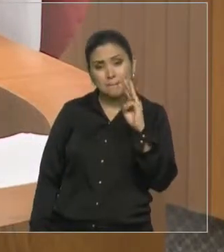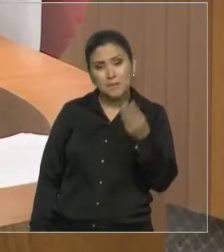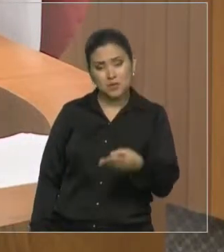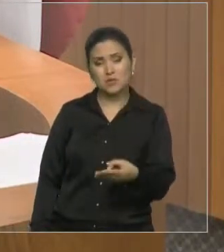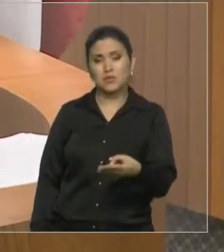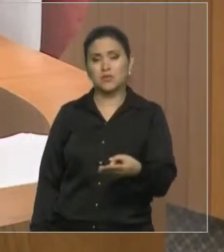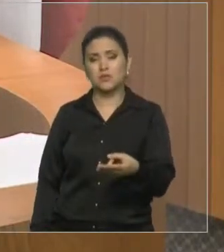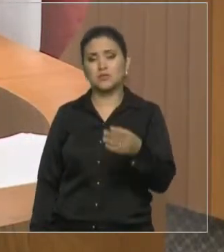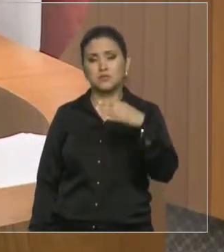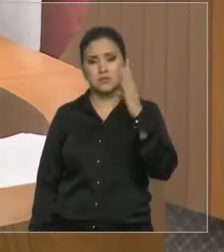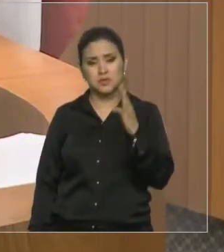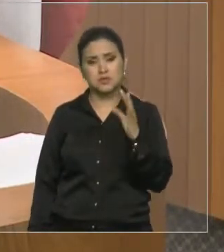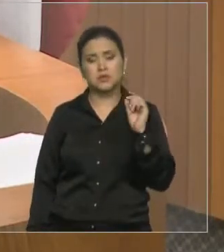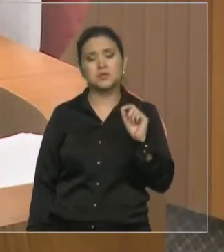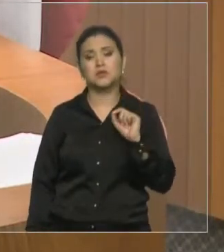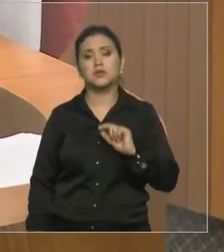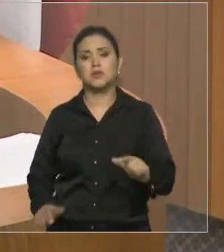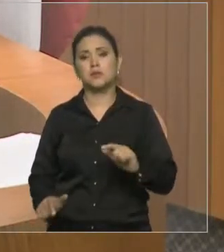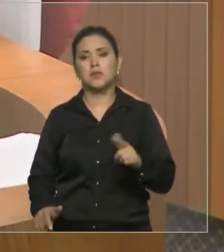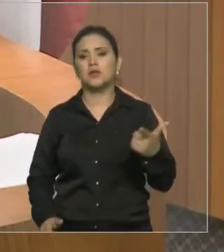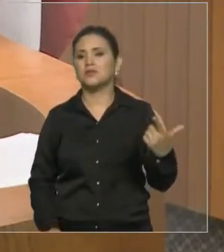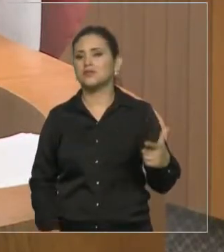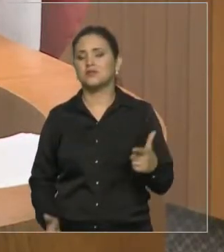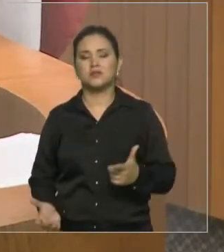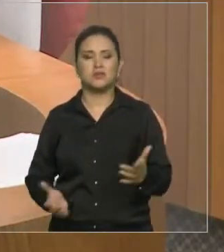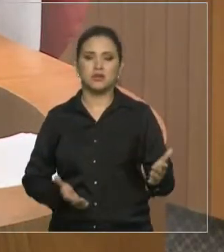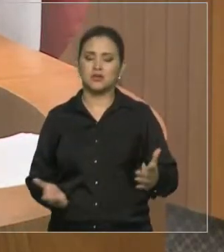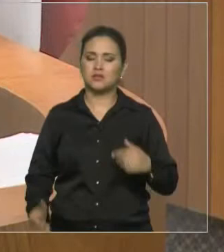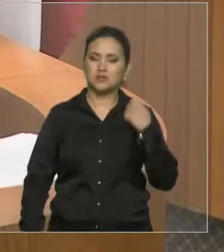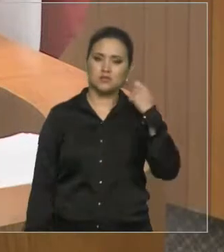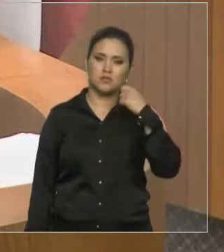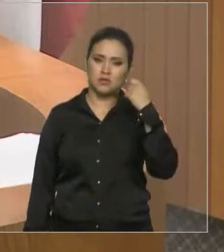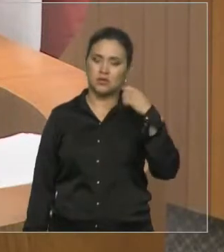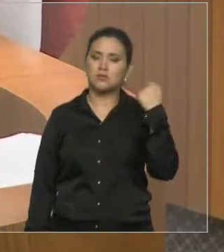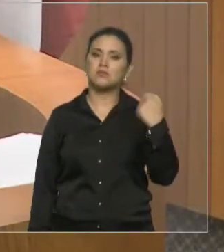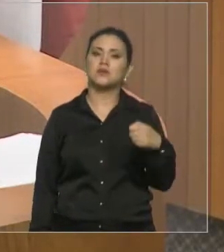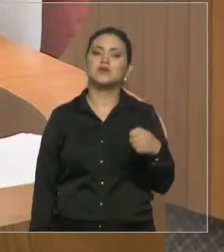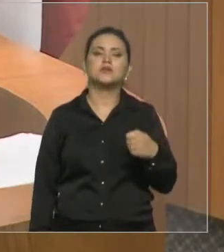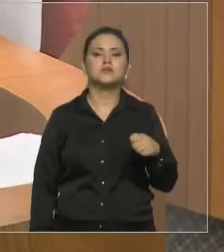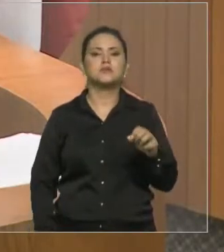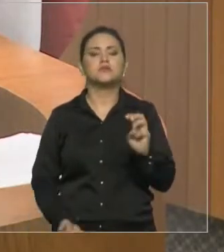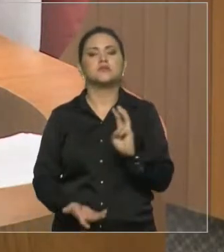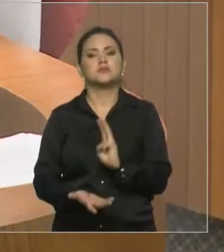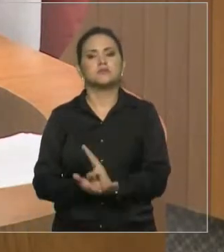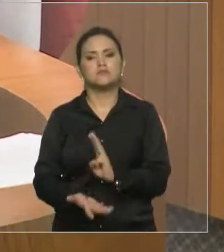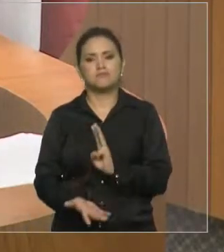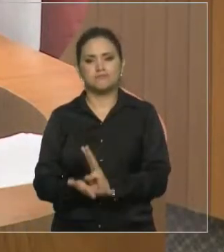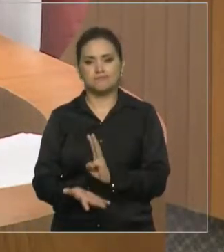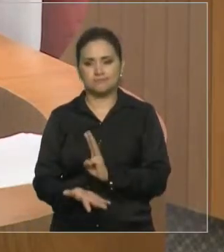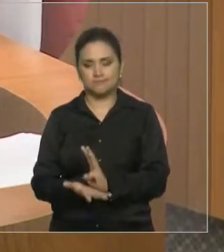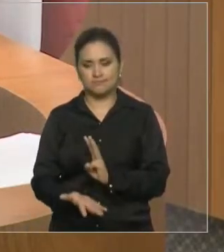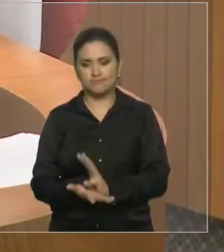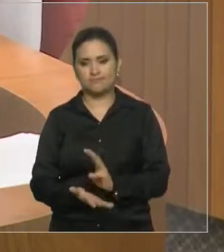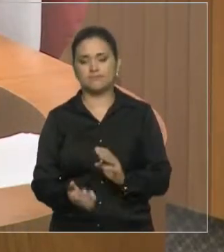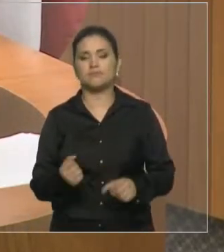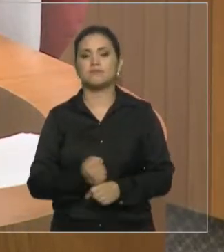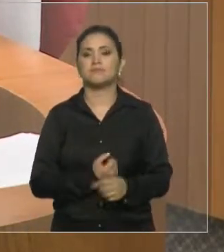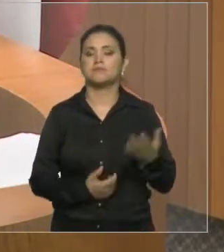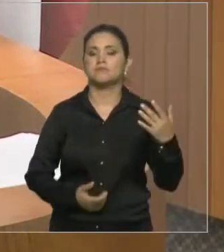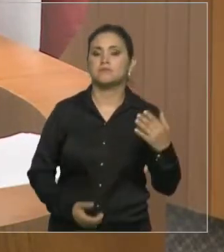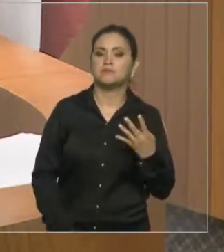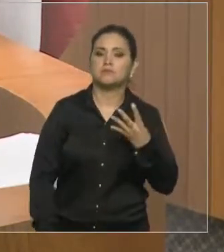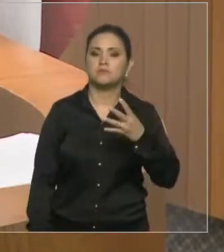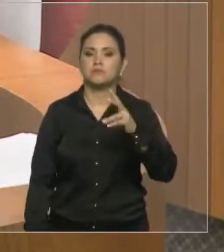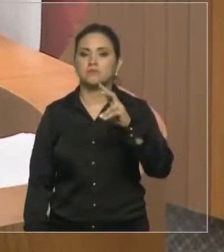portanto necessitam dos serviços da defensoria pública defensoria pública no ano passado realizou quase 450 mil